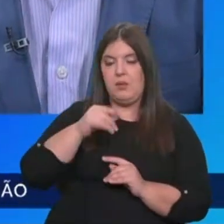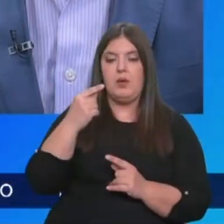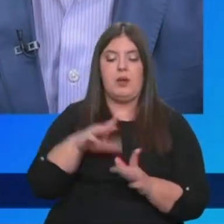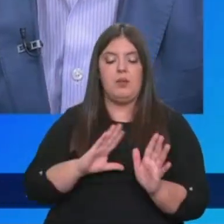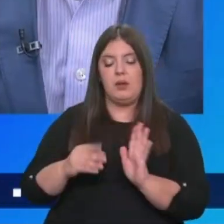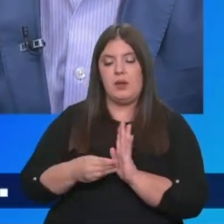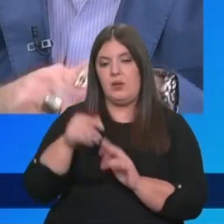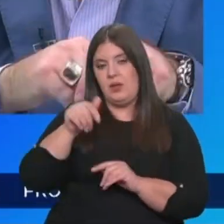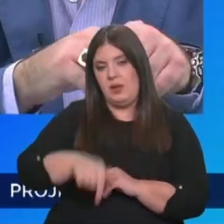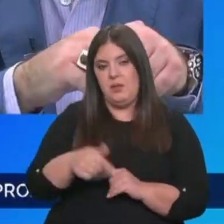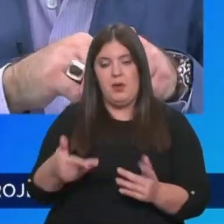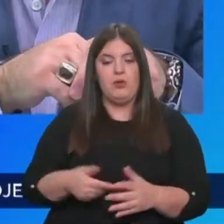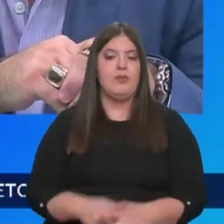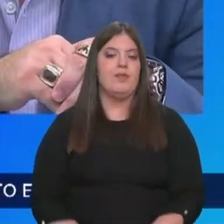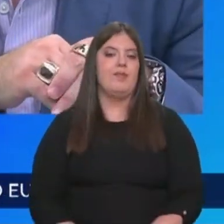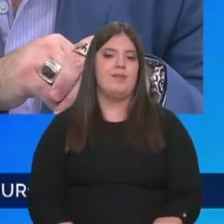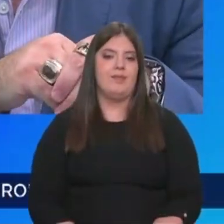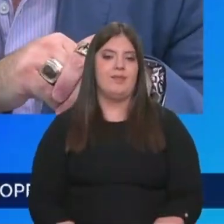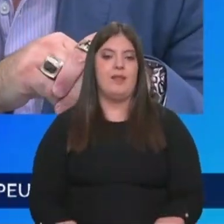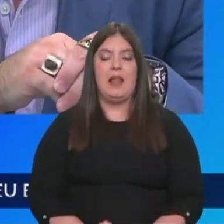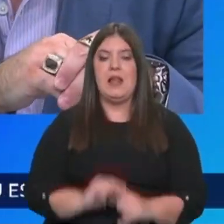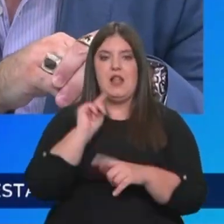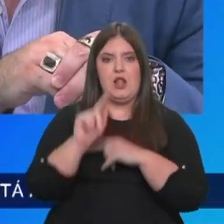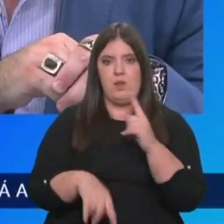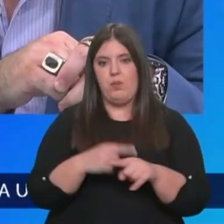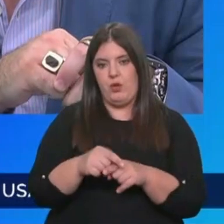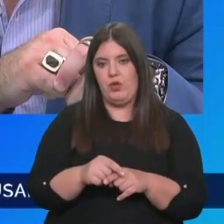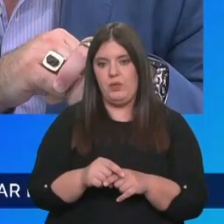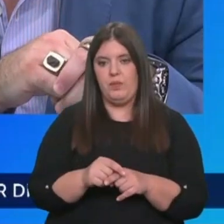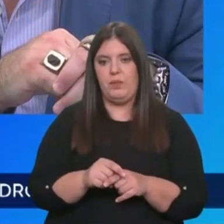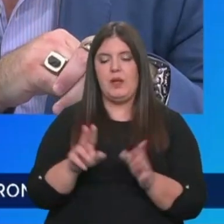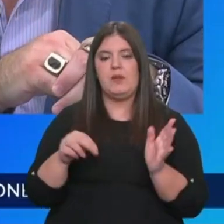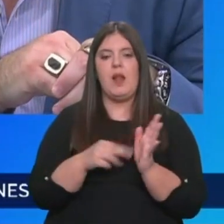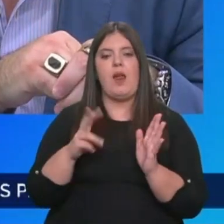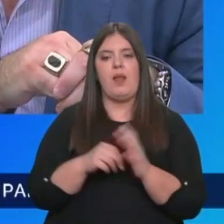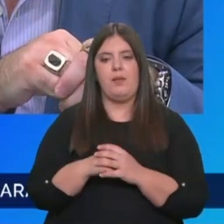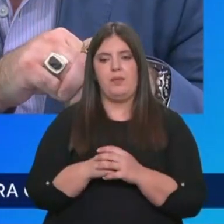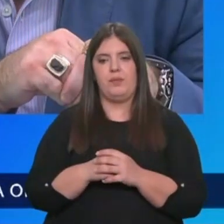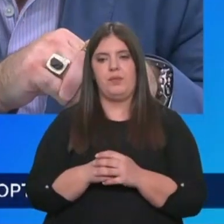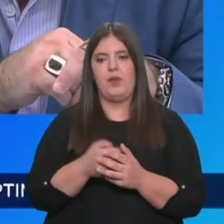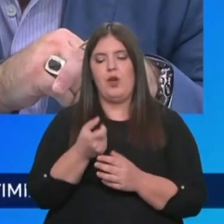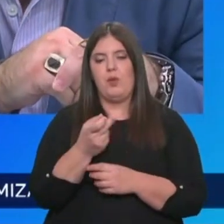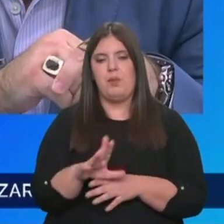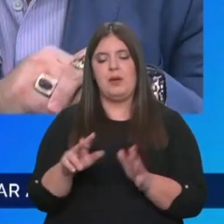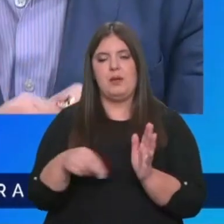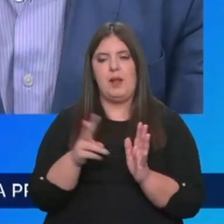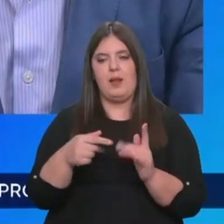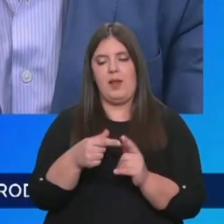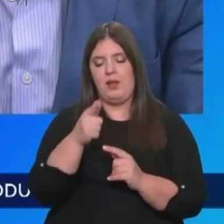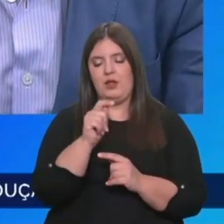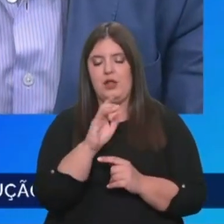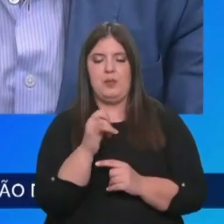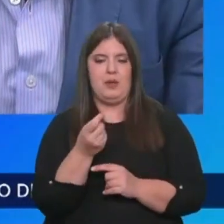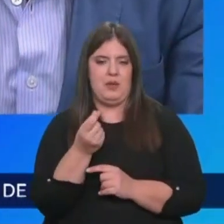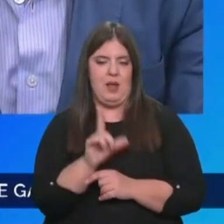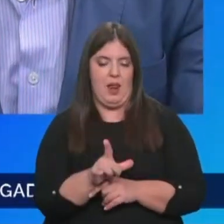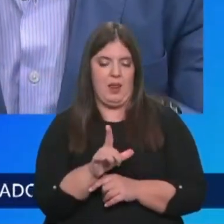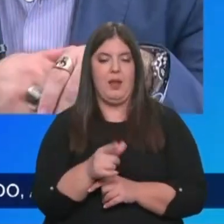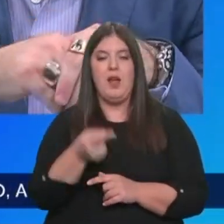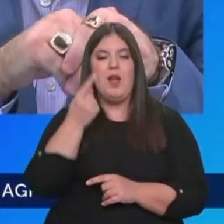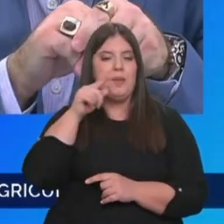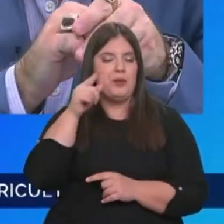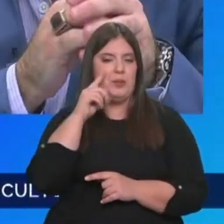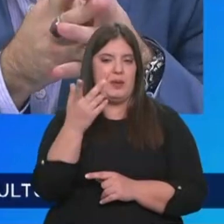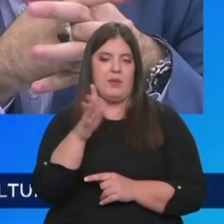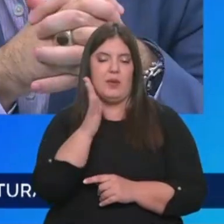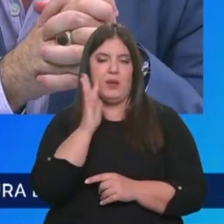também cá em baixo. Depois, salada. Um bar de saladas espacial. É uma experiência que vai